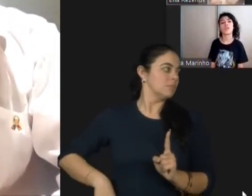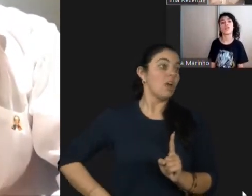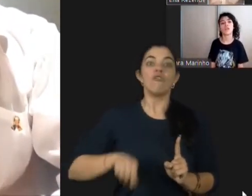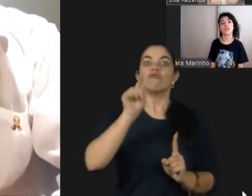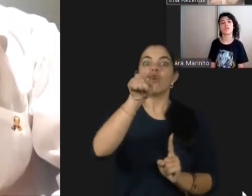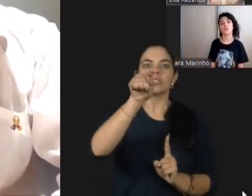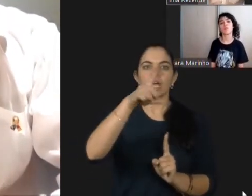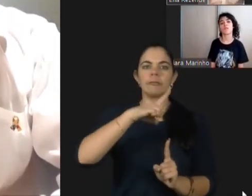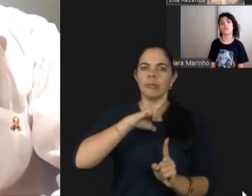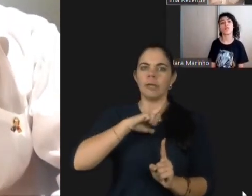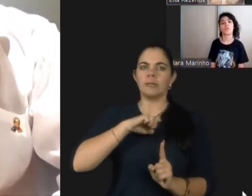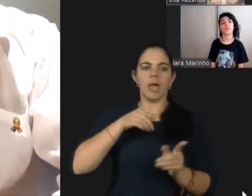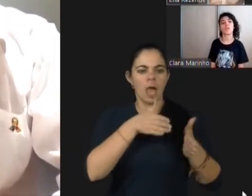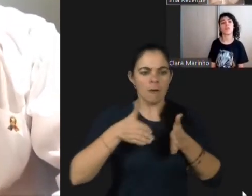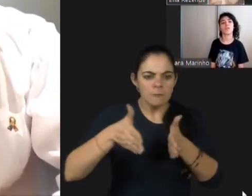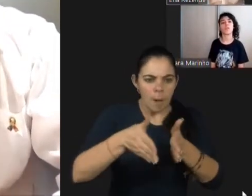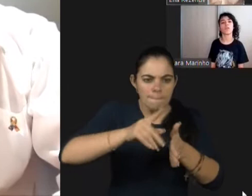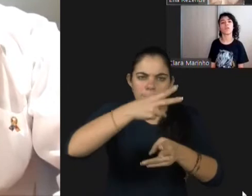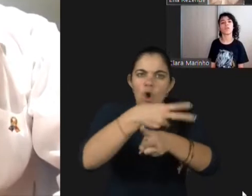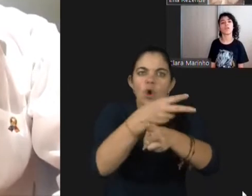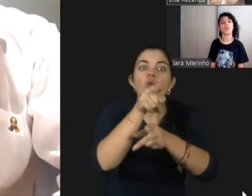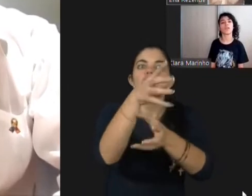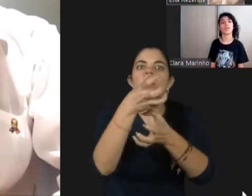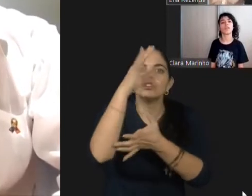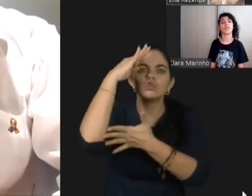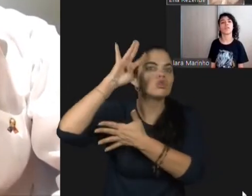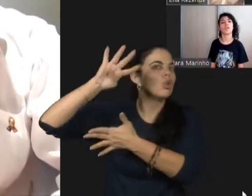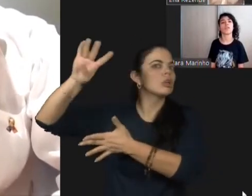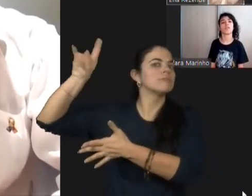Você que deve correr atrás e seguir seus sonhos.